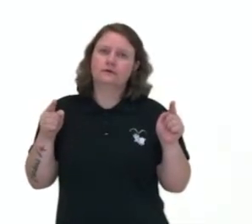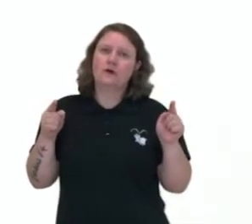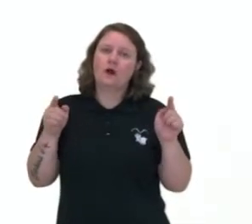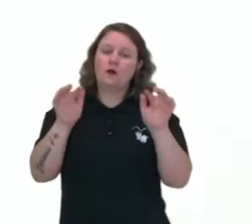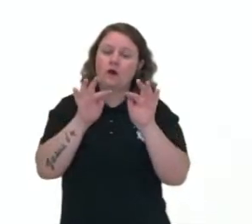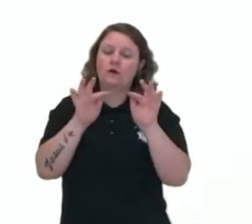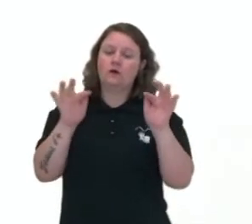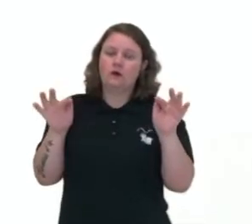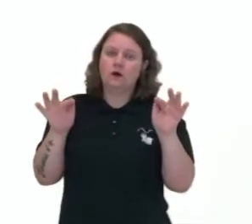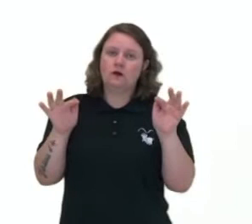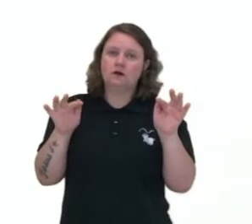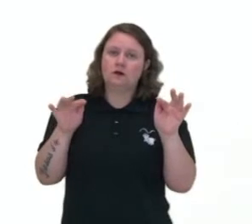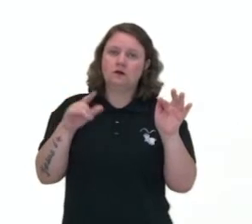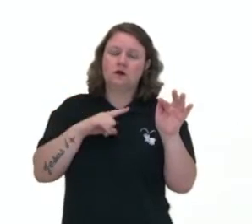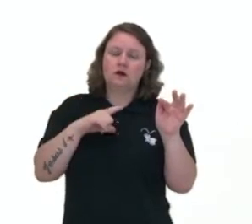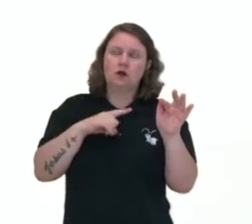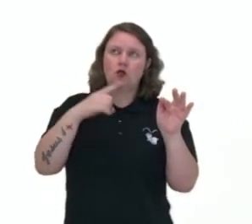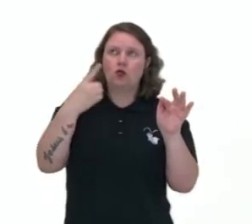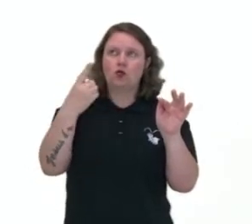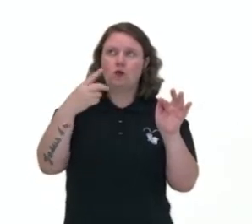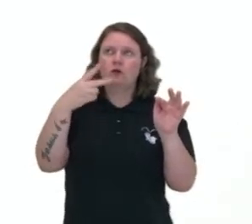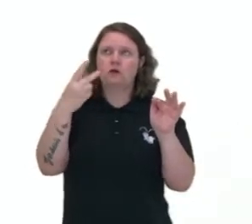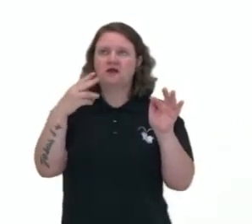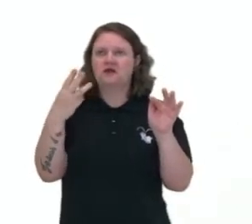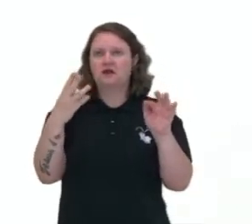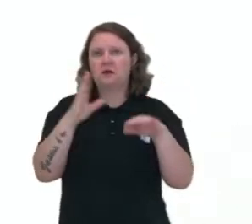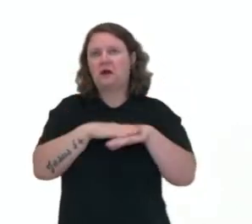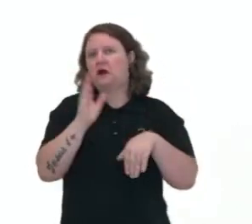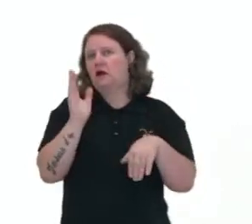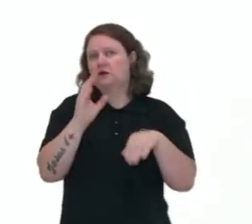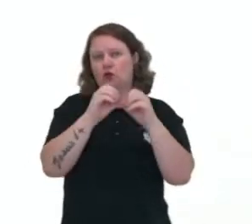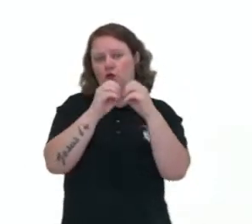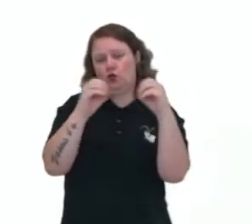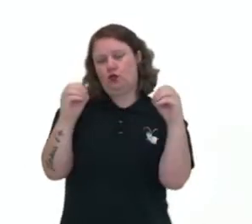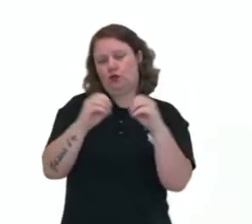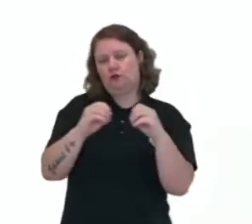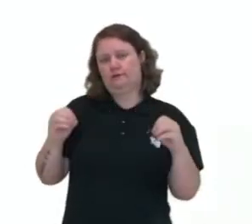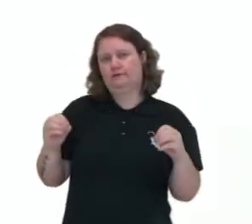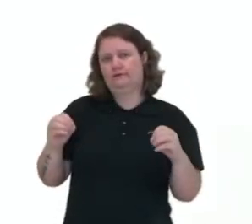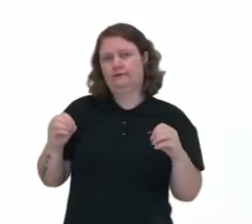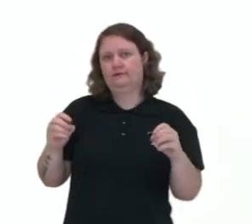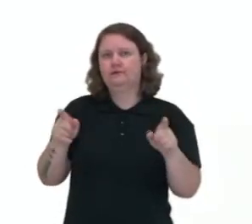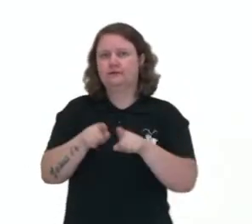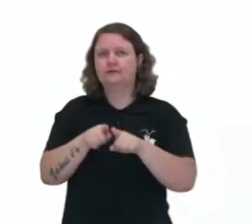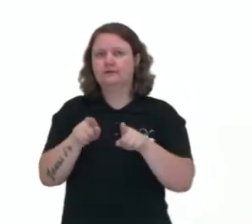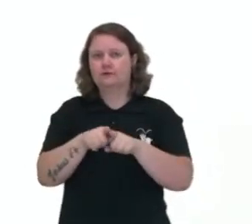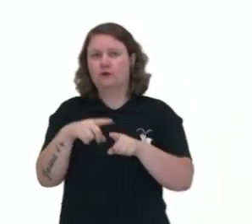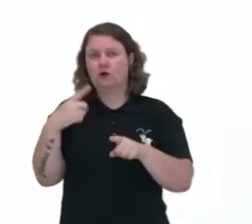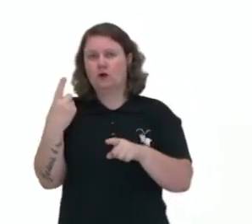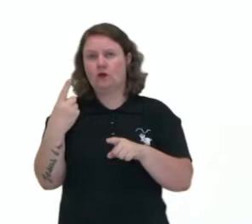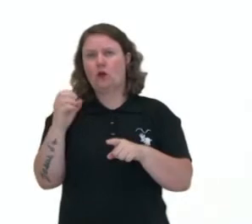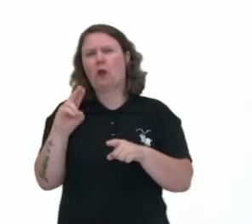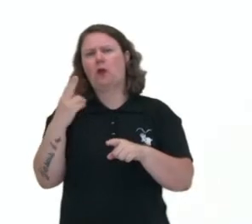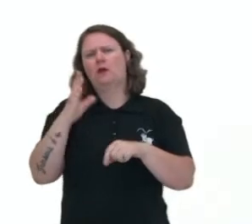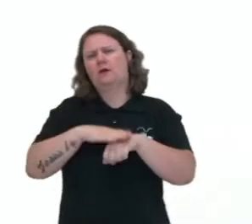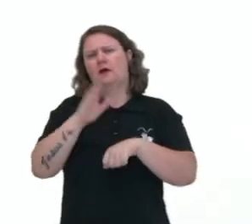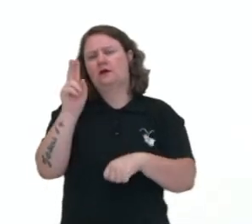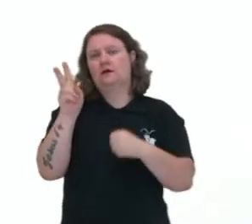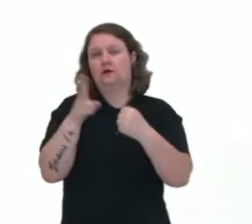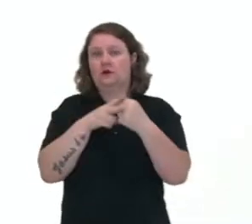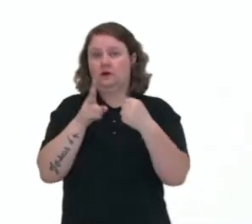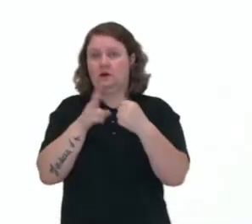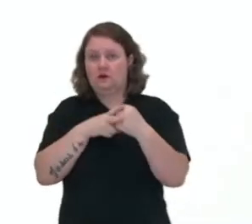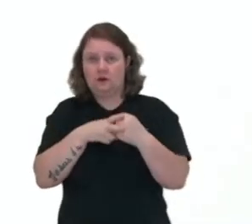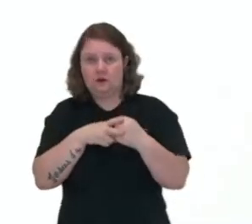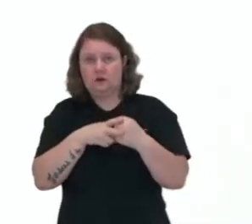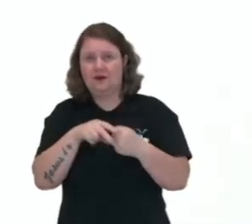uma ou mais orações, ou seja, de construções que têm um ou mais verbos. Quando contém